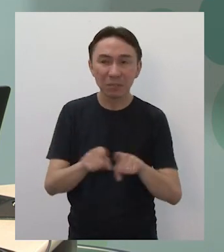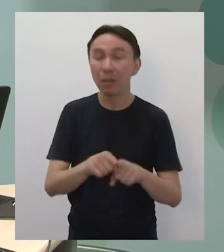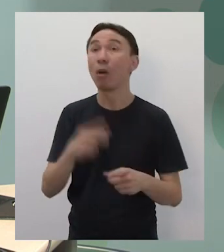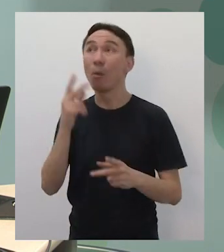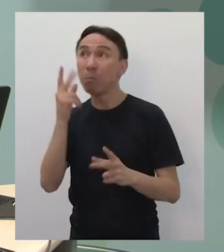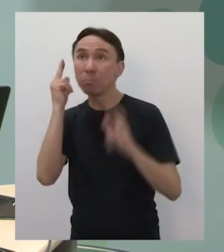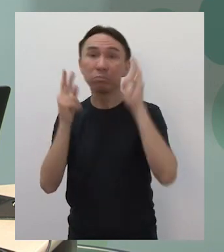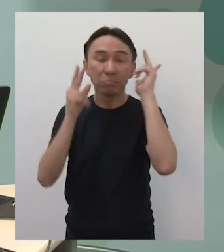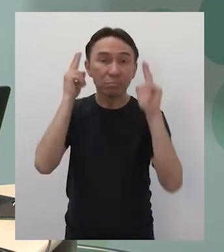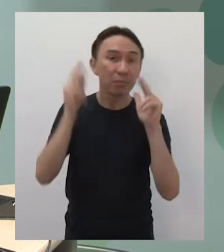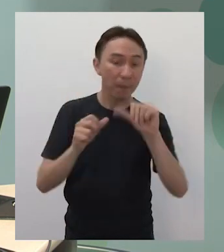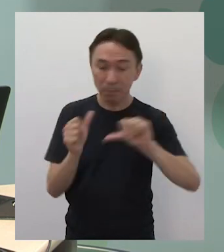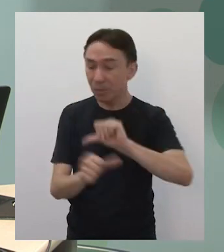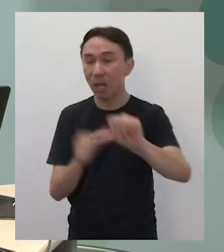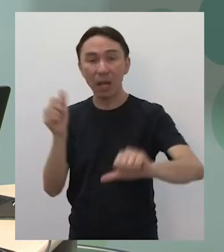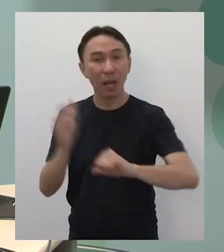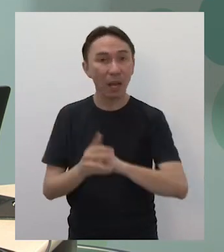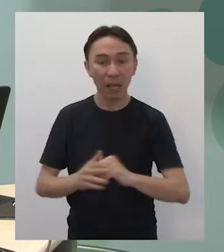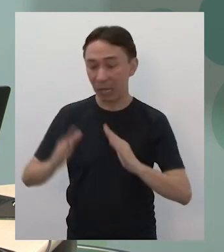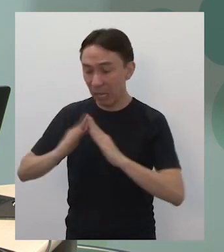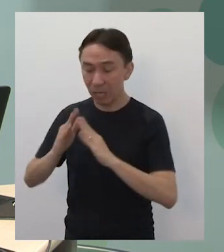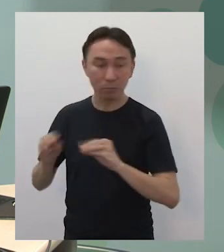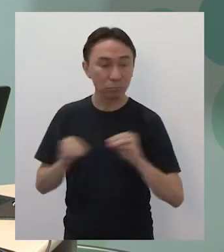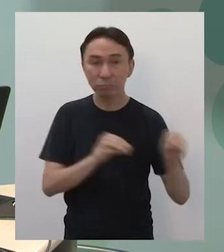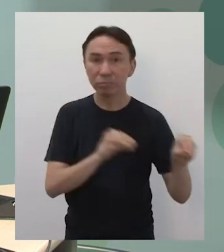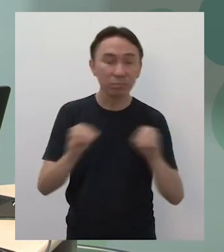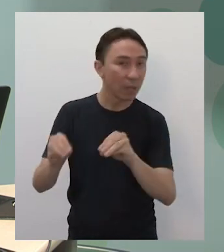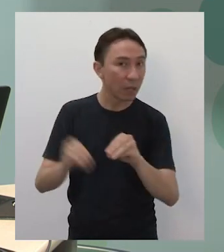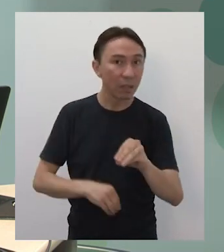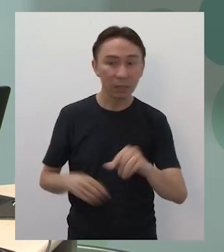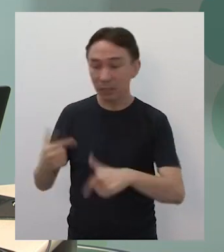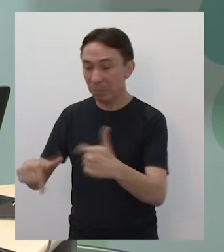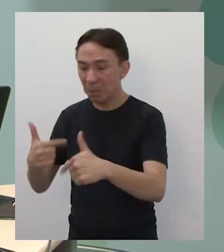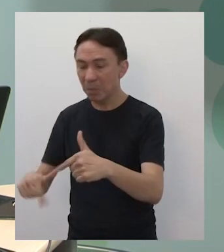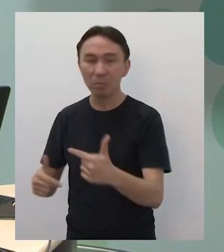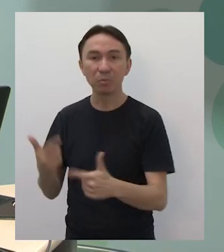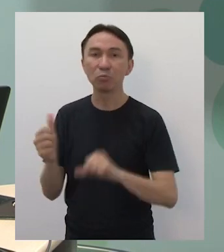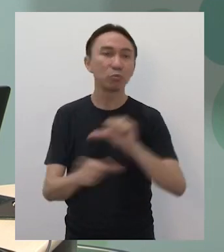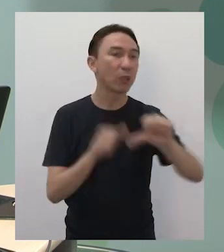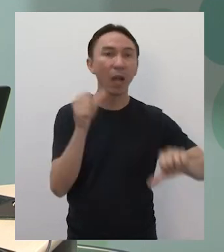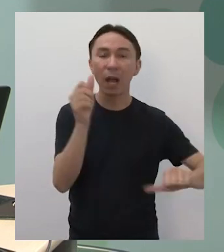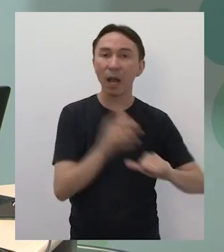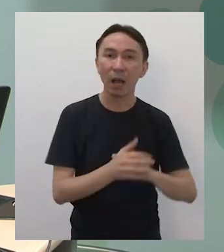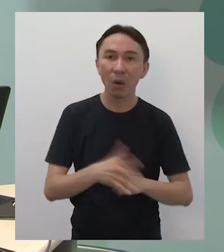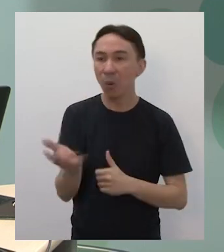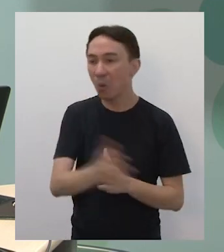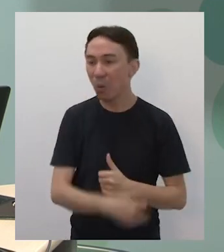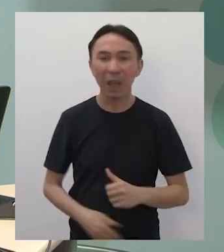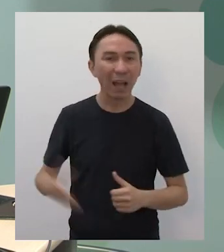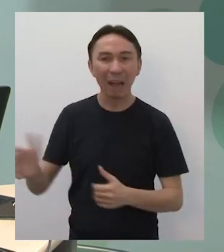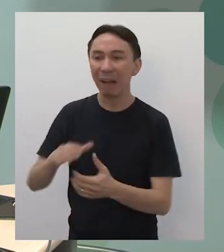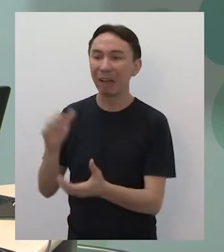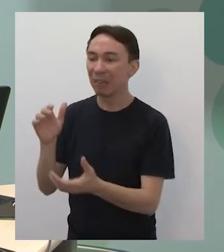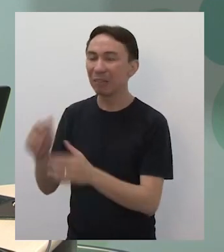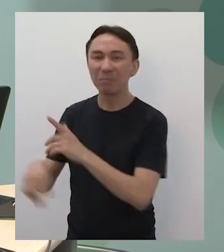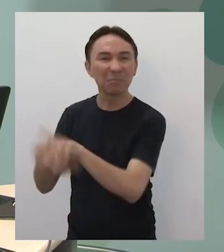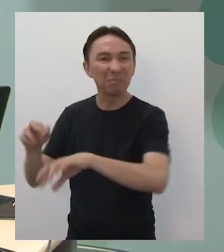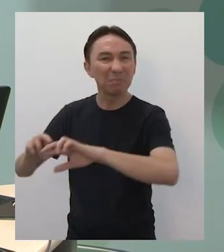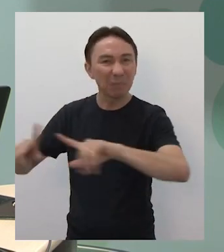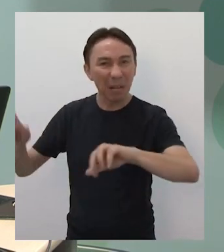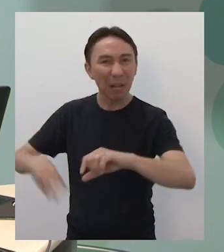cabelo, mudar de casa, de emprego, ou ter a coragem de sair de um relacionamento que não te faz tão feliz, para estar pronto para